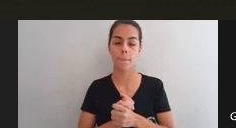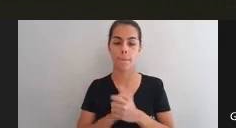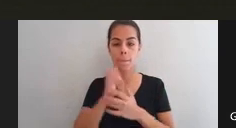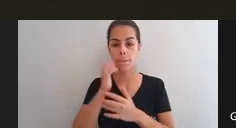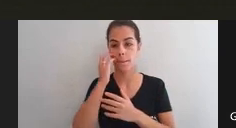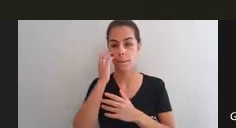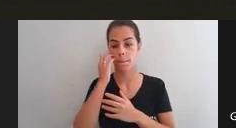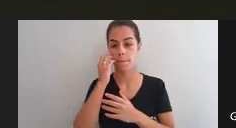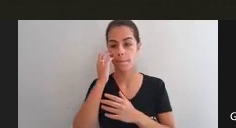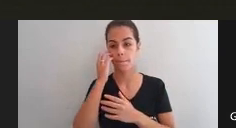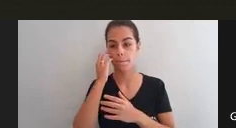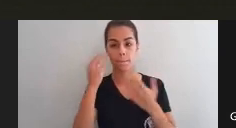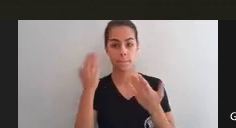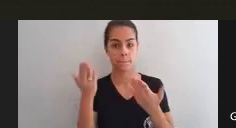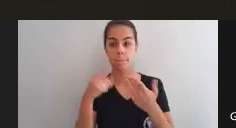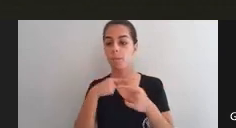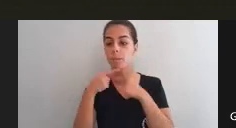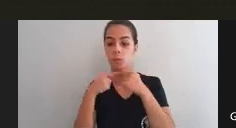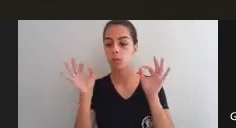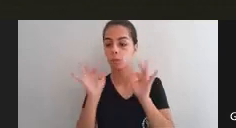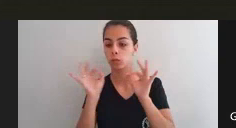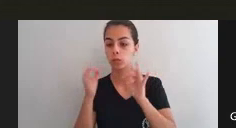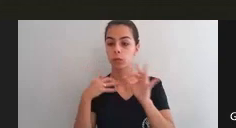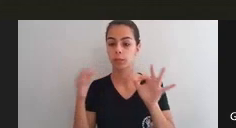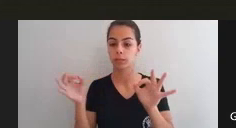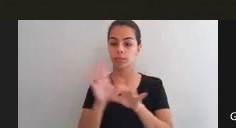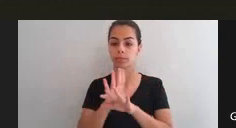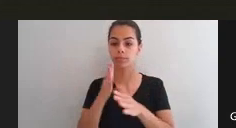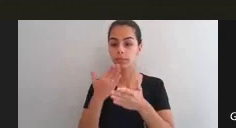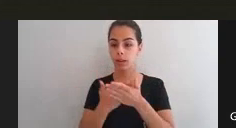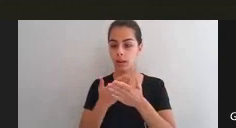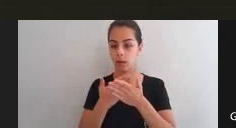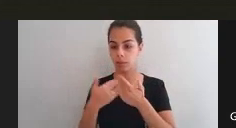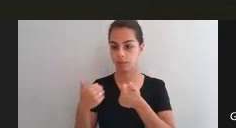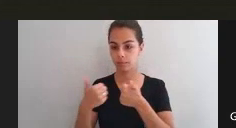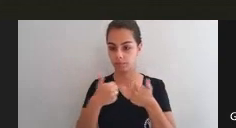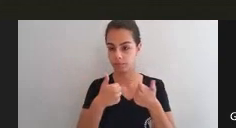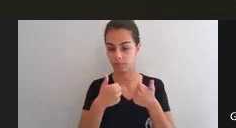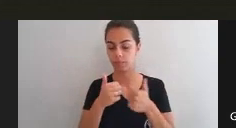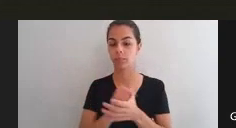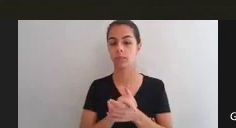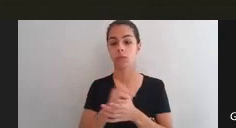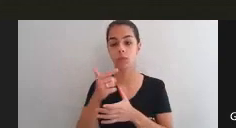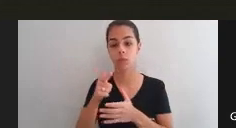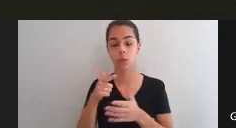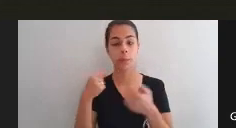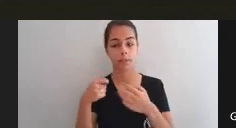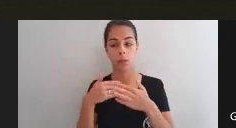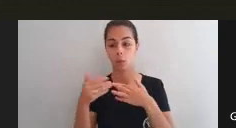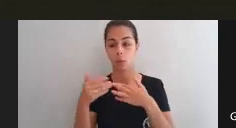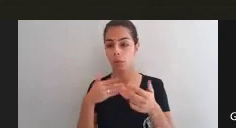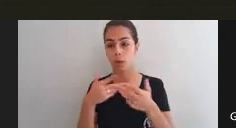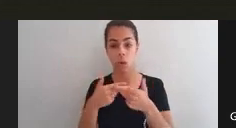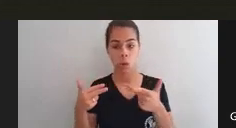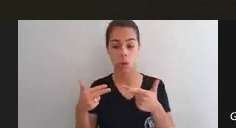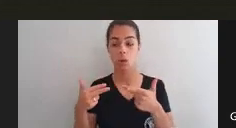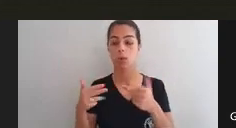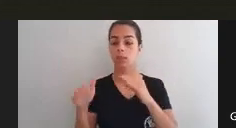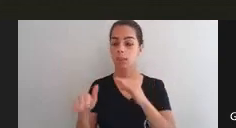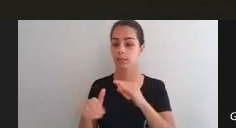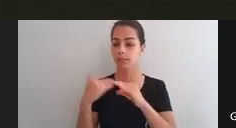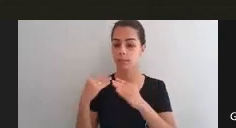Bem, visto que não tem nenhuma dúvida, eu vou encerrar a aula aqui, ok? De novo, precisando de qualquer coisa, só mandar